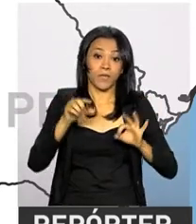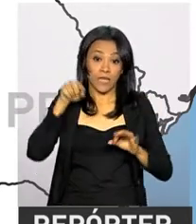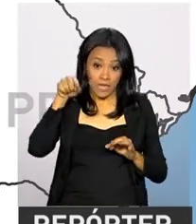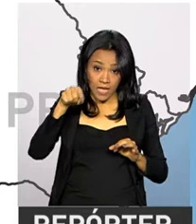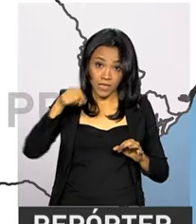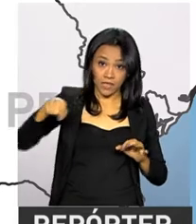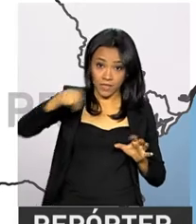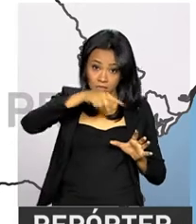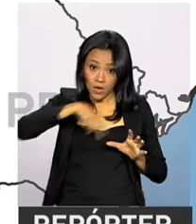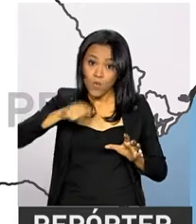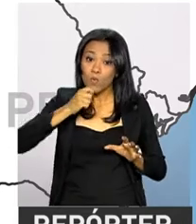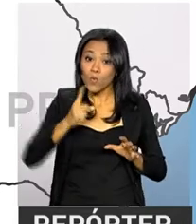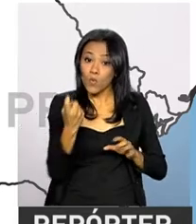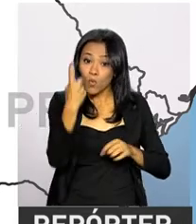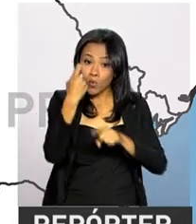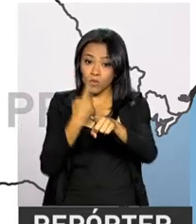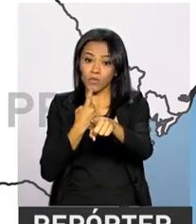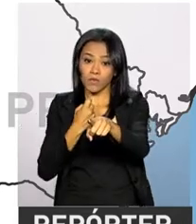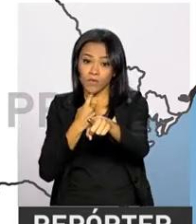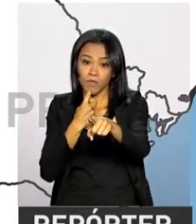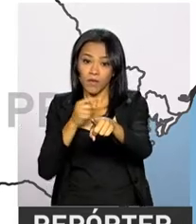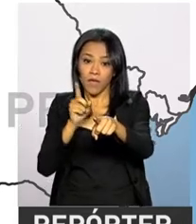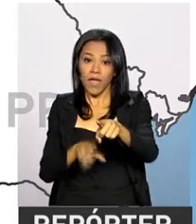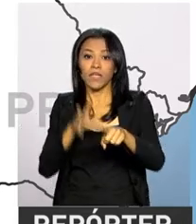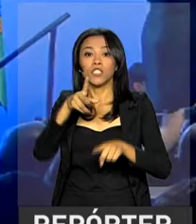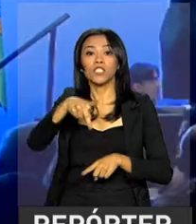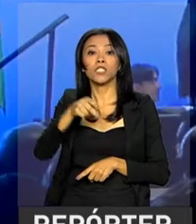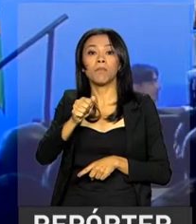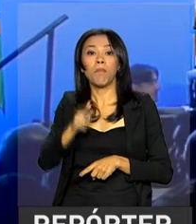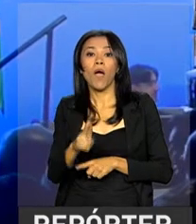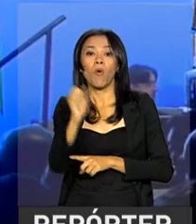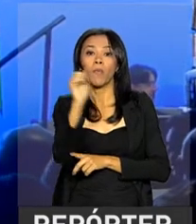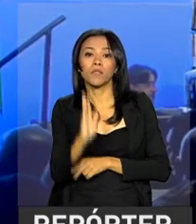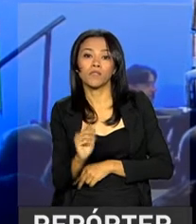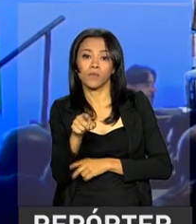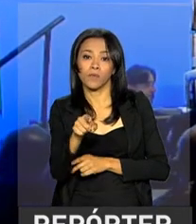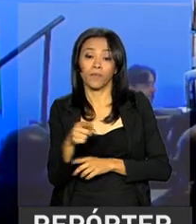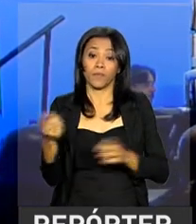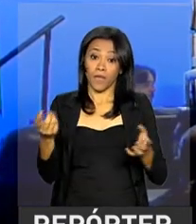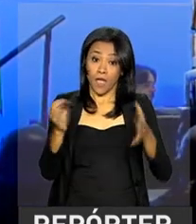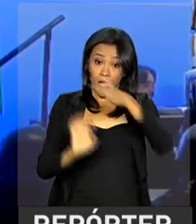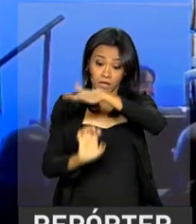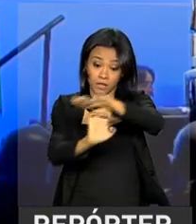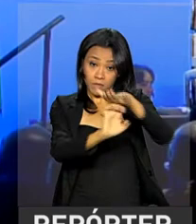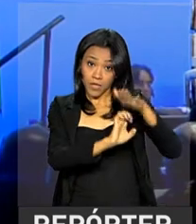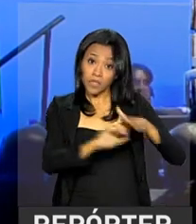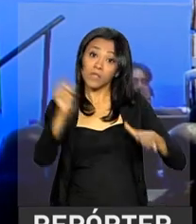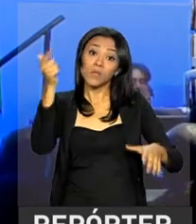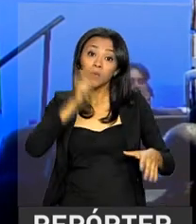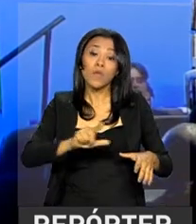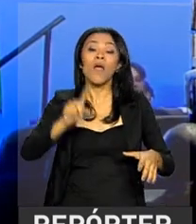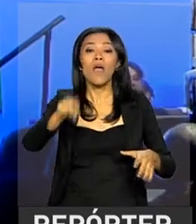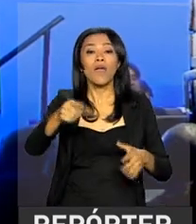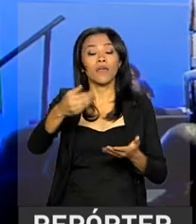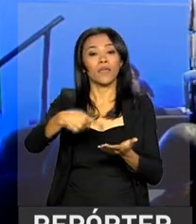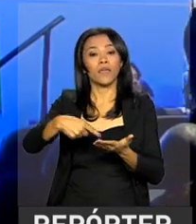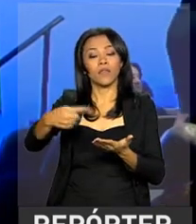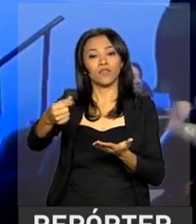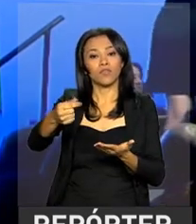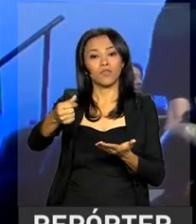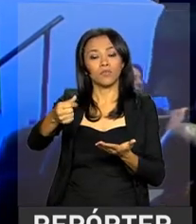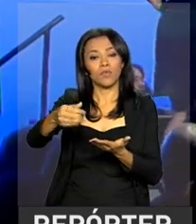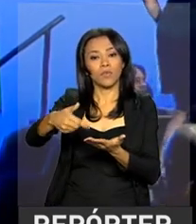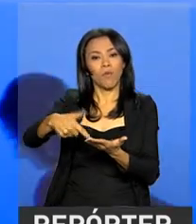o único campo não arrematado foi o de Pau Brasil. As empresas vencedoras foram aquelas que ofereceram ao Estado